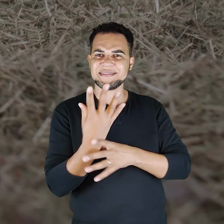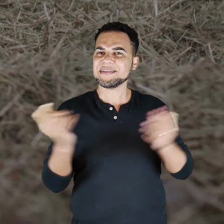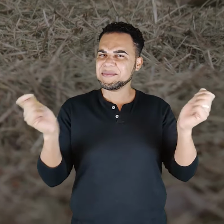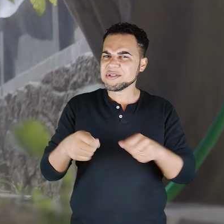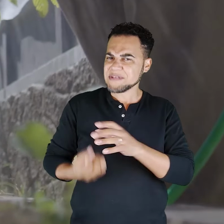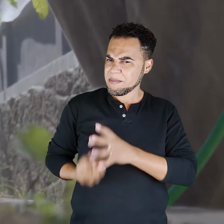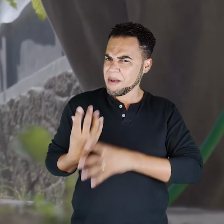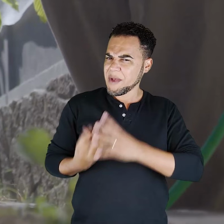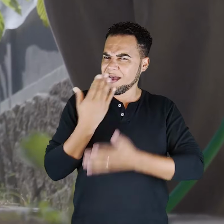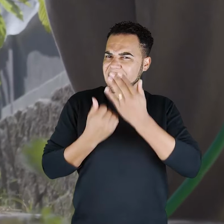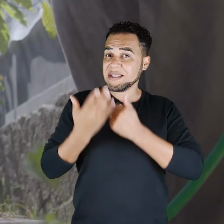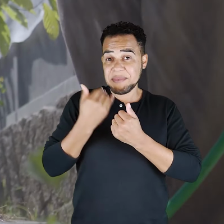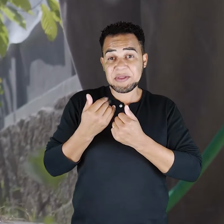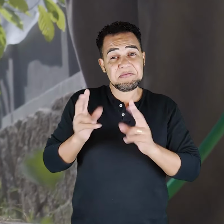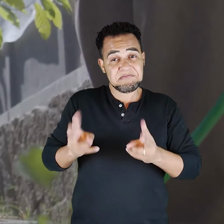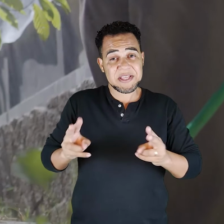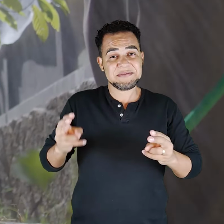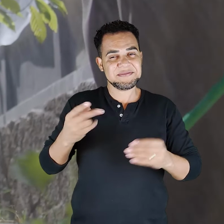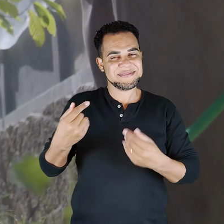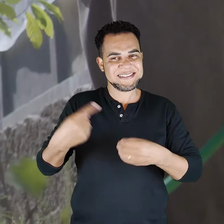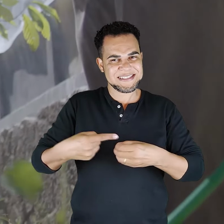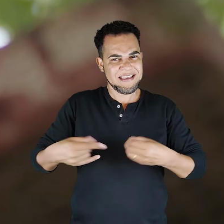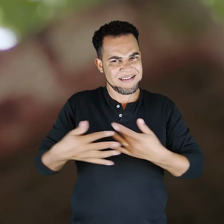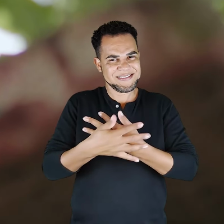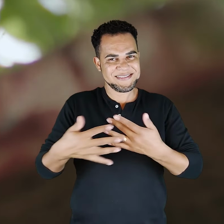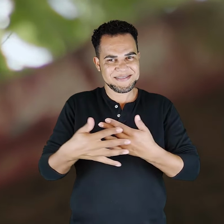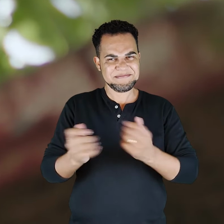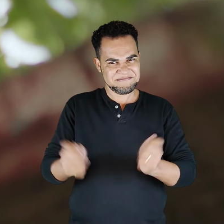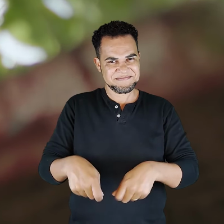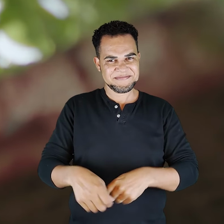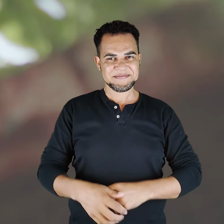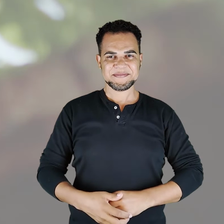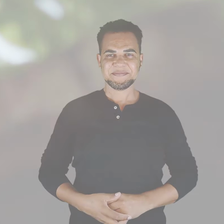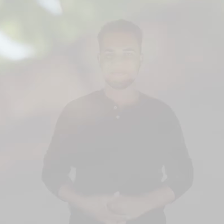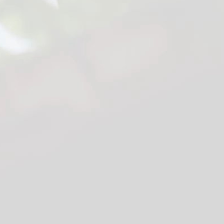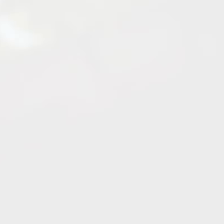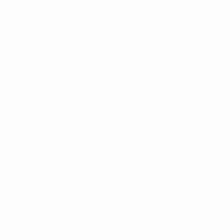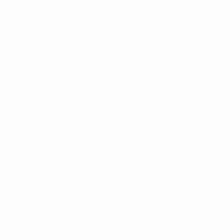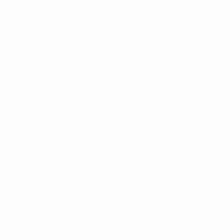vejam que é possível plantar, né? Que é possível você produzir seu alimento mesmo estando na cidade.